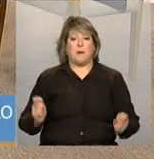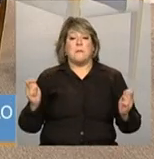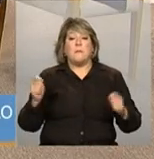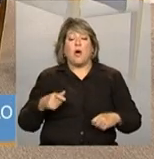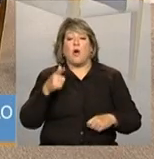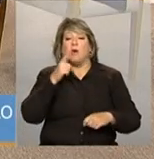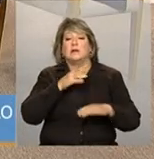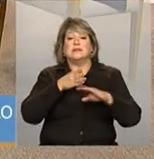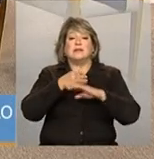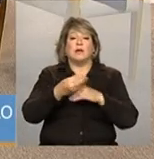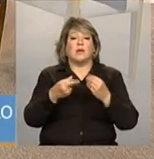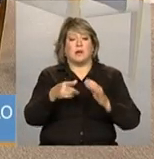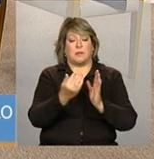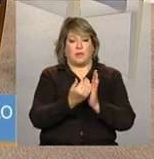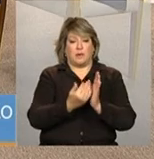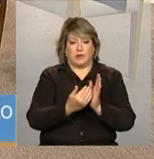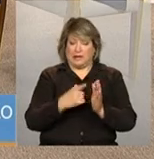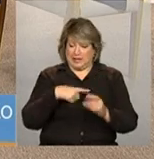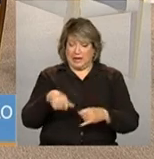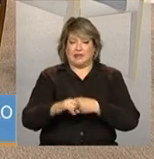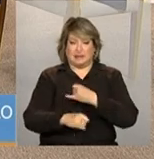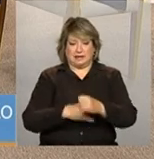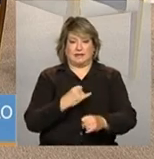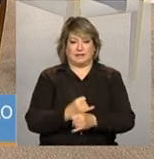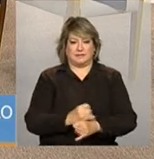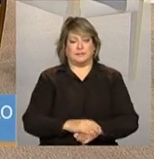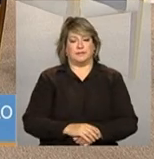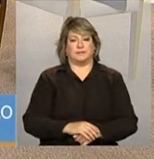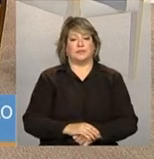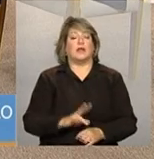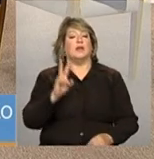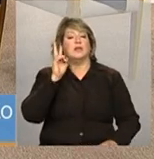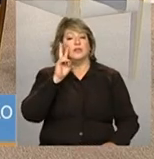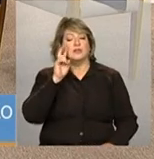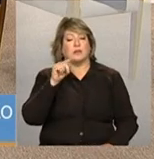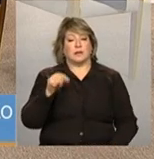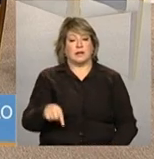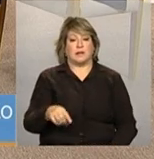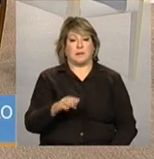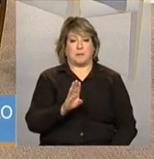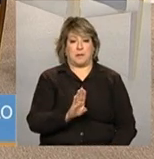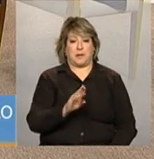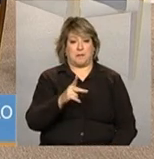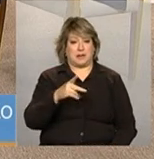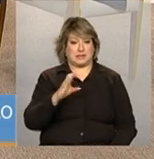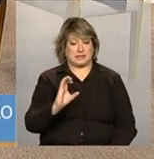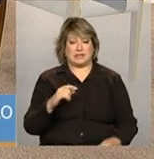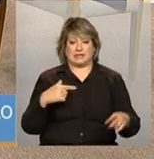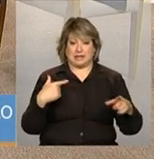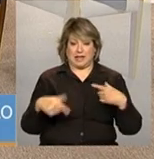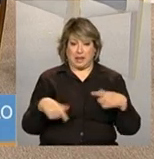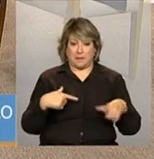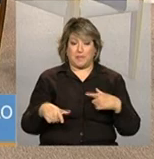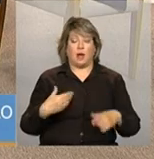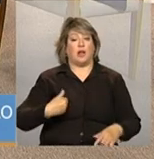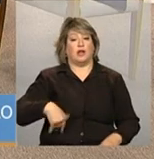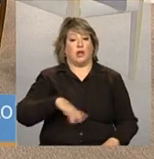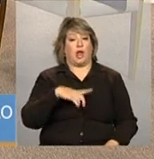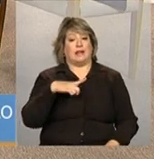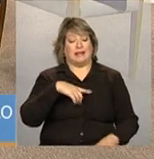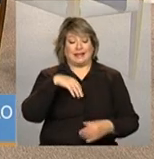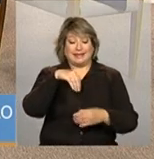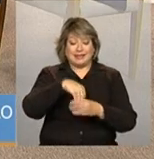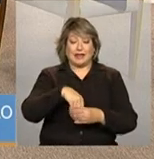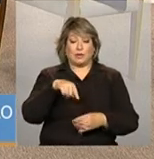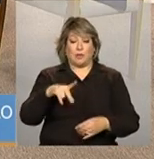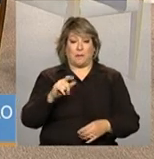programa, como ela pode acessar a ação. Bom, no caso aqui específico do BPC Trabalho, nós temos lá dentro do plano uma